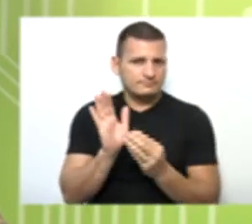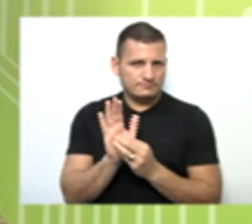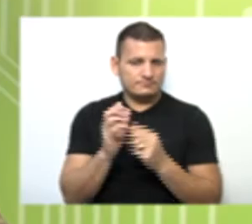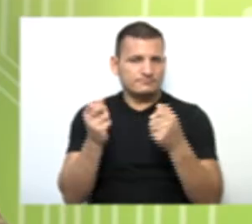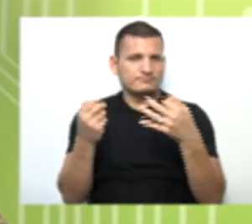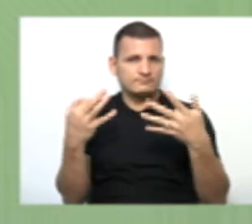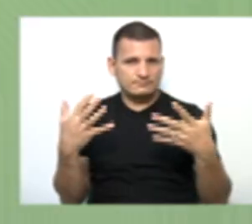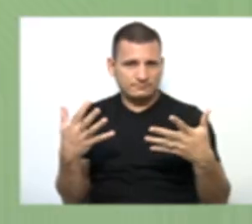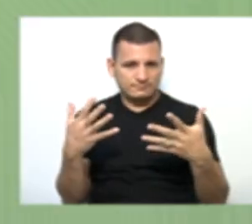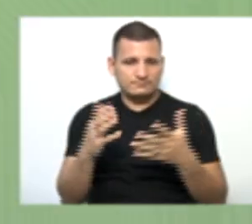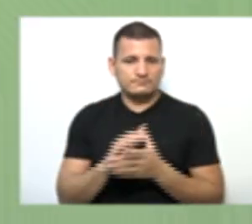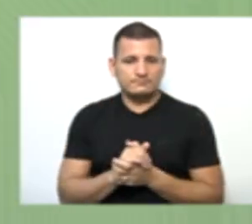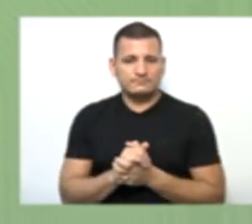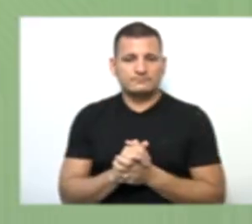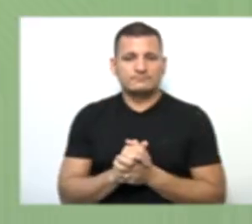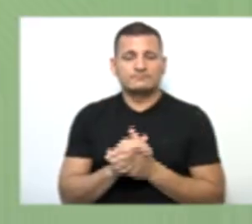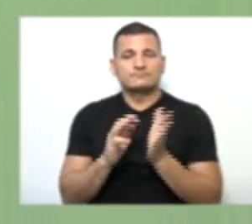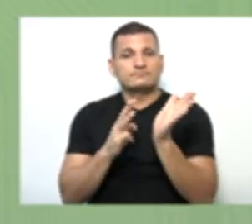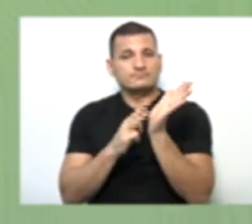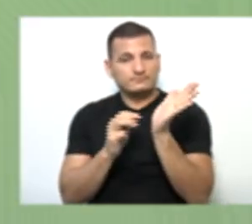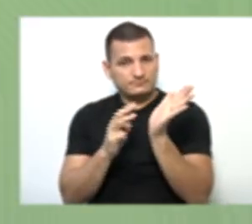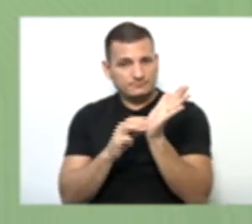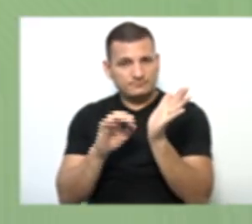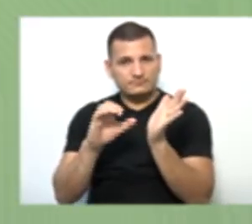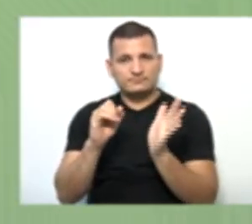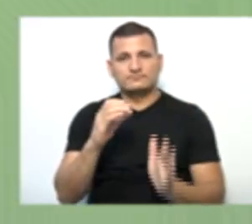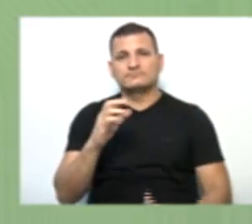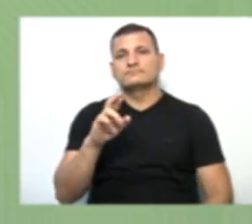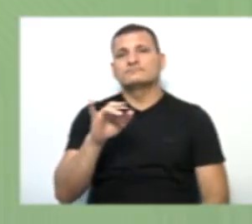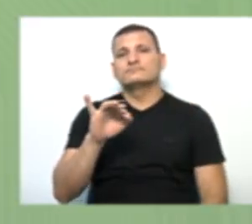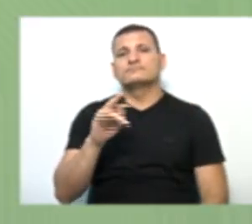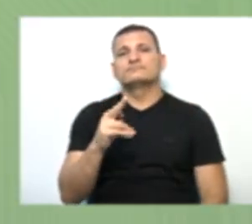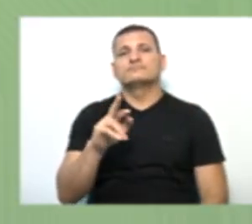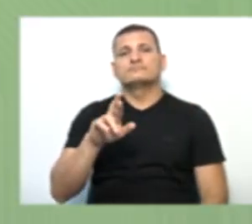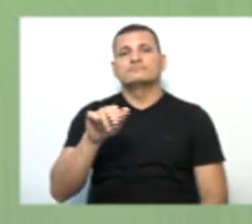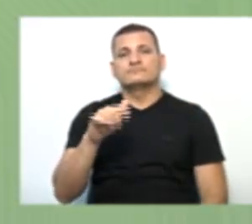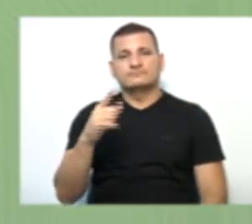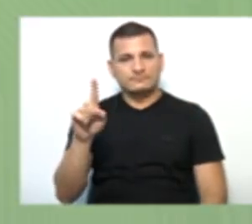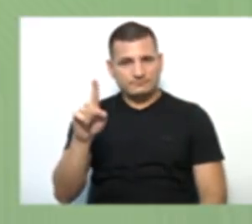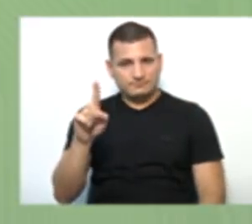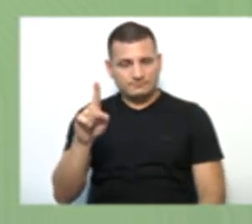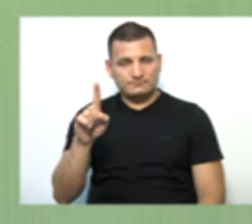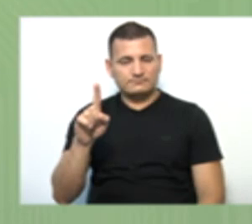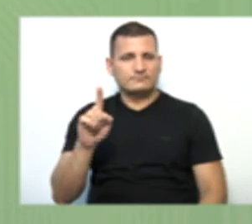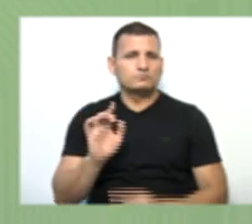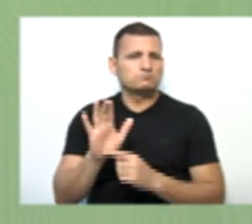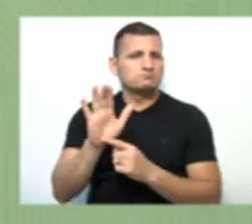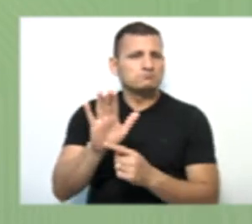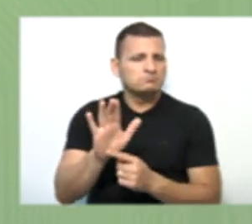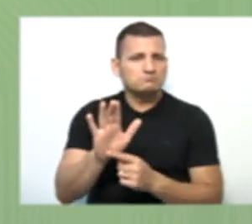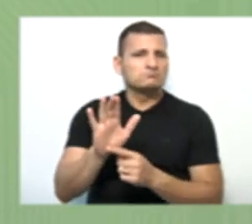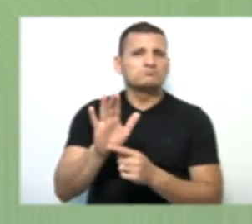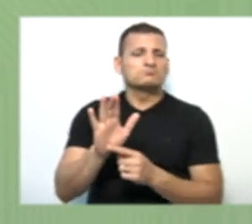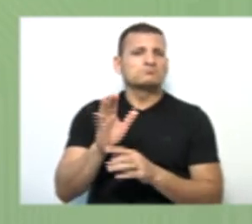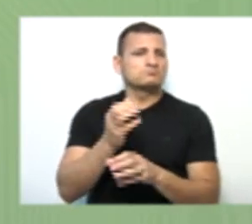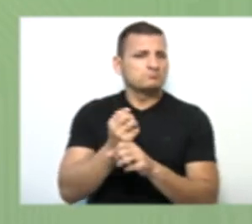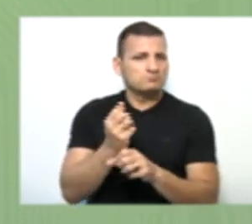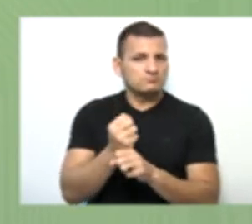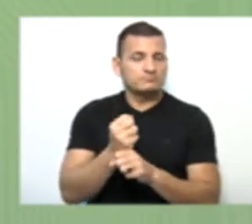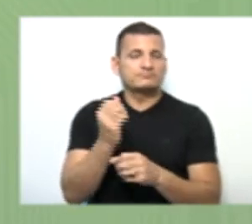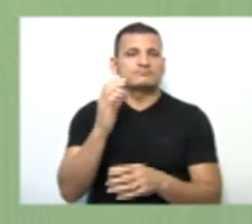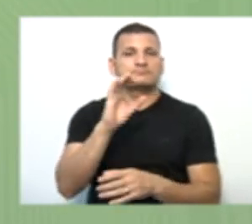hoje será métodos de escrituração e principais demonstrações contábeis das